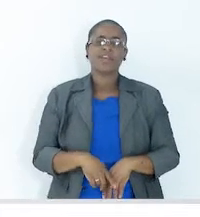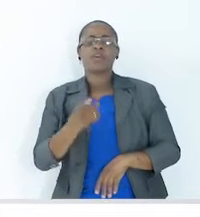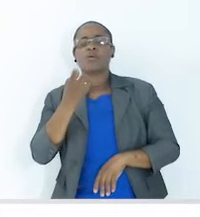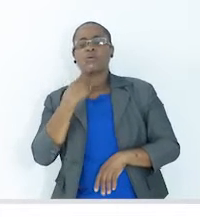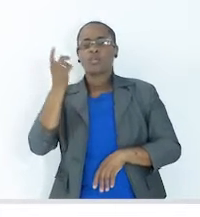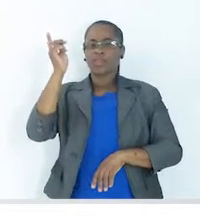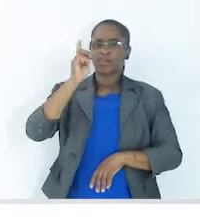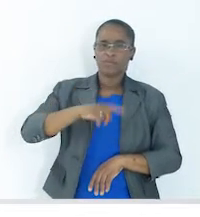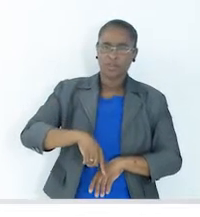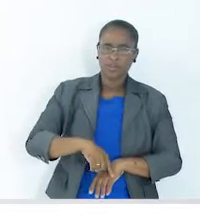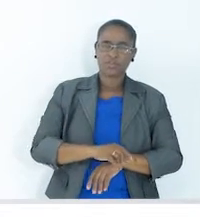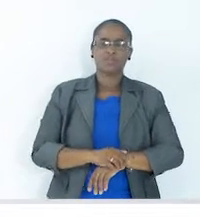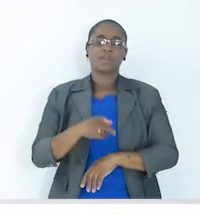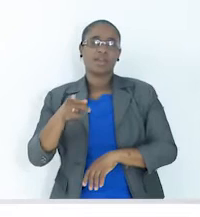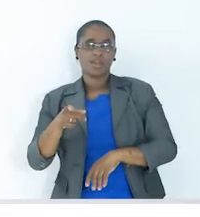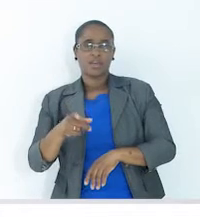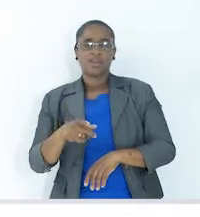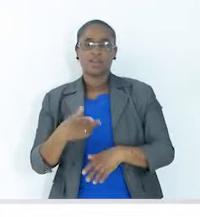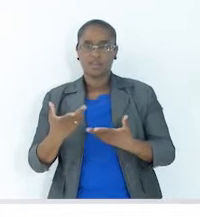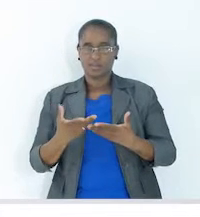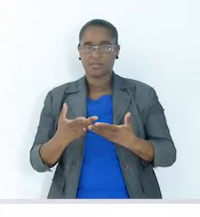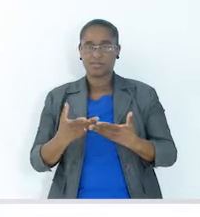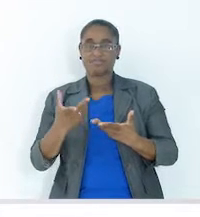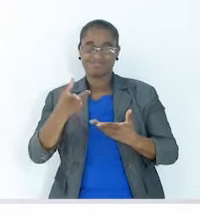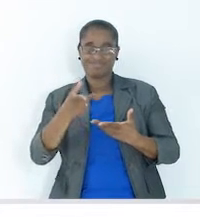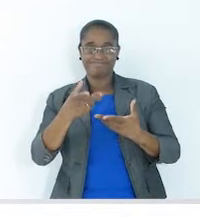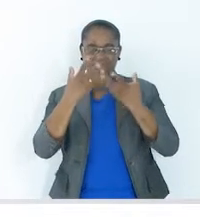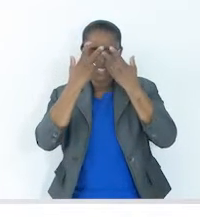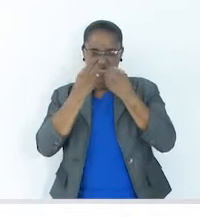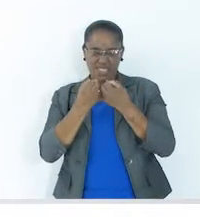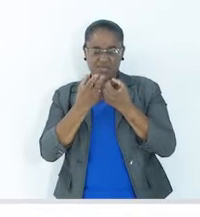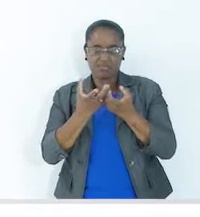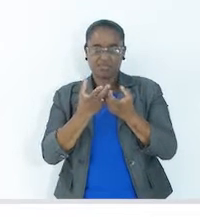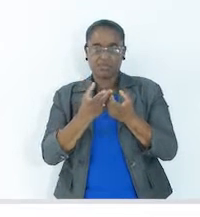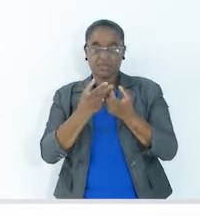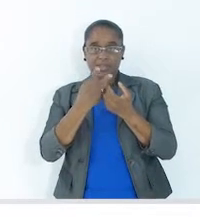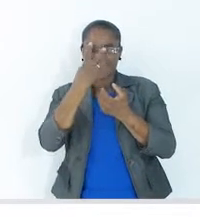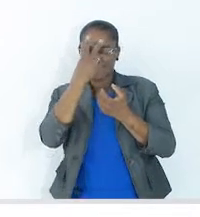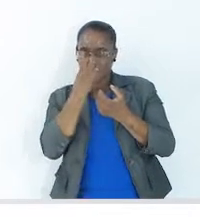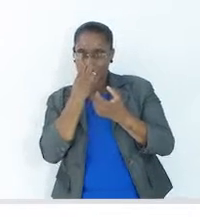outra vez a essas sílabas acesas, ficará cego de tanta claridade.